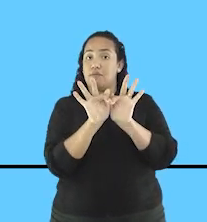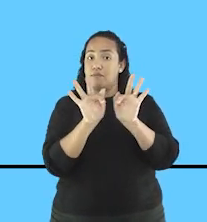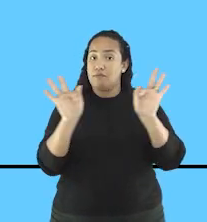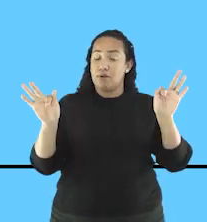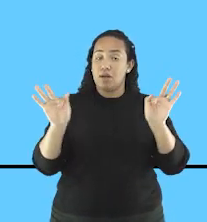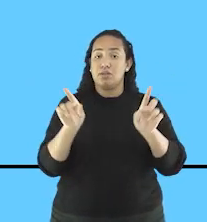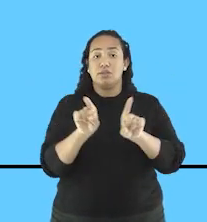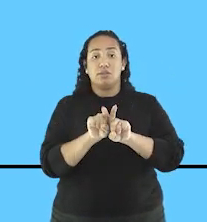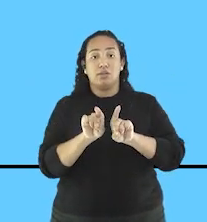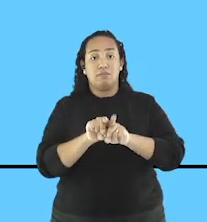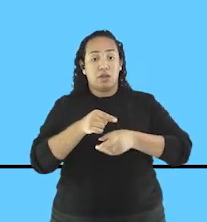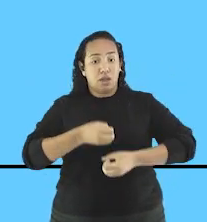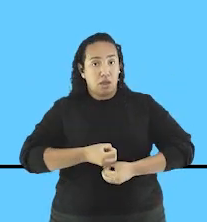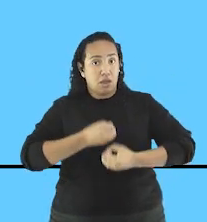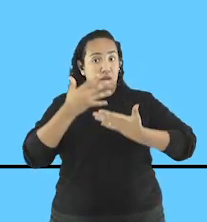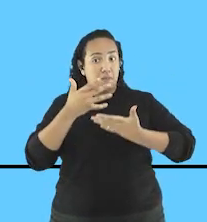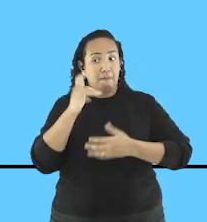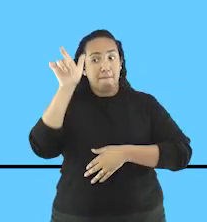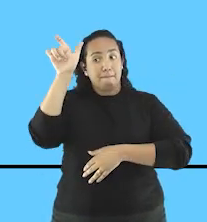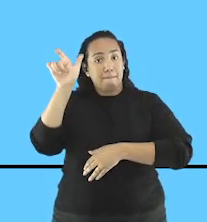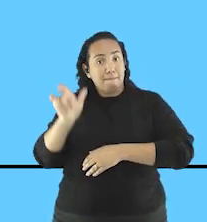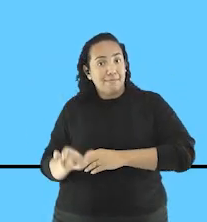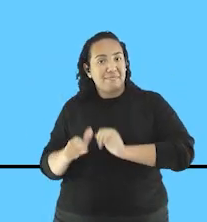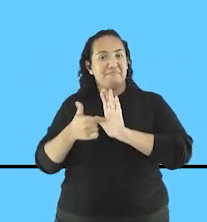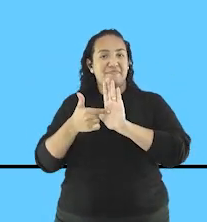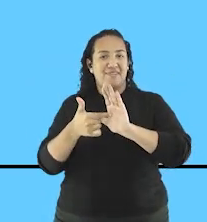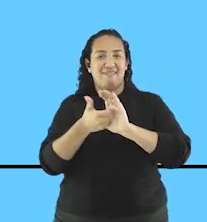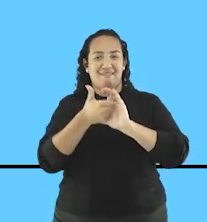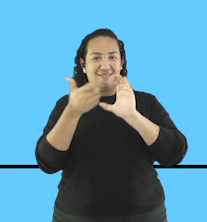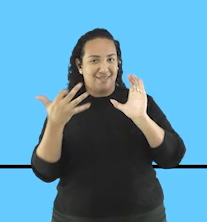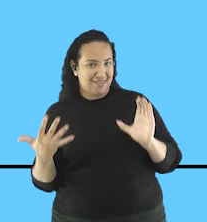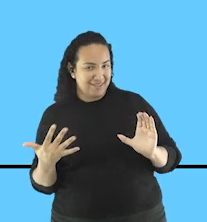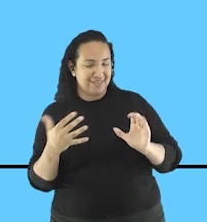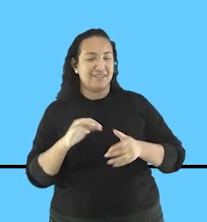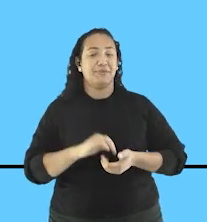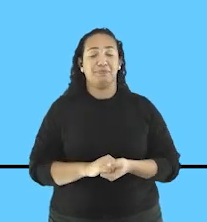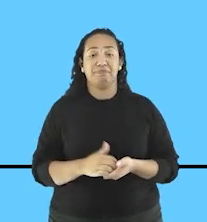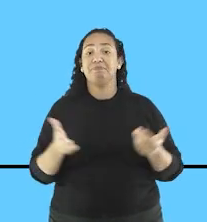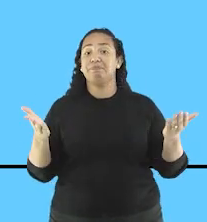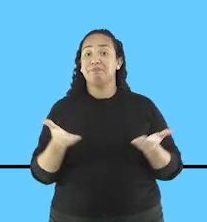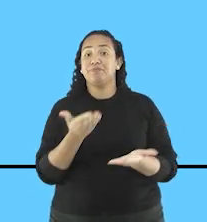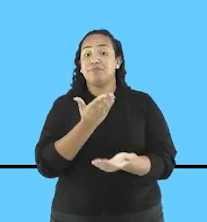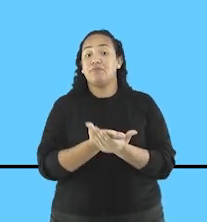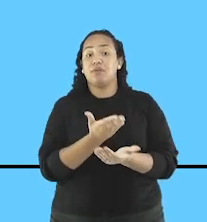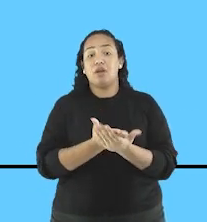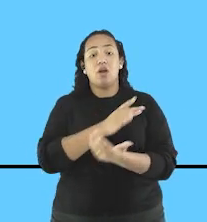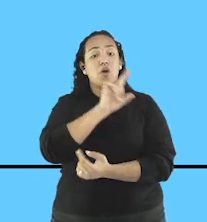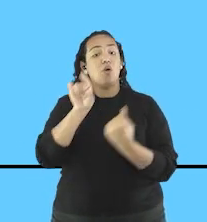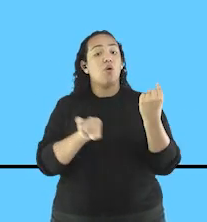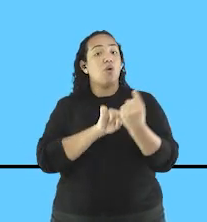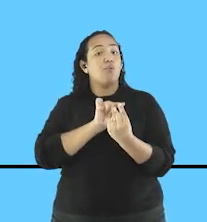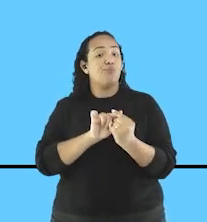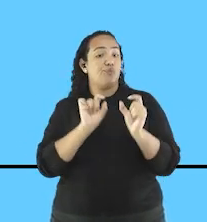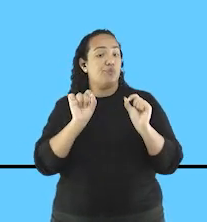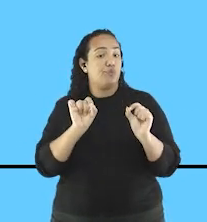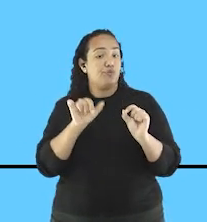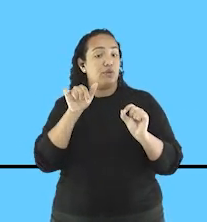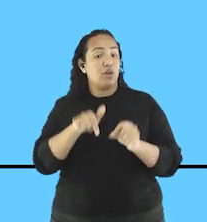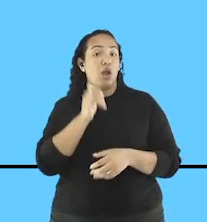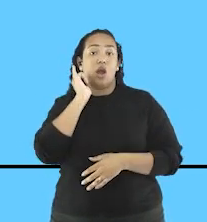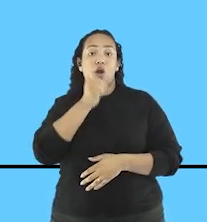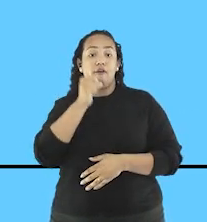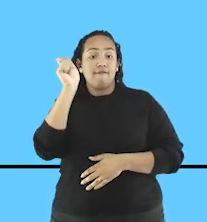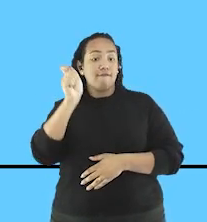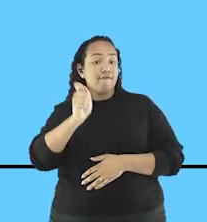que caracterizam personagens e ambientes. O objetivo da aula é reconhecer o conflito gerador